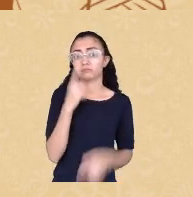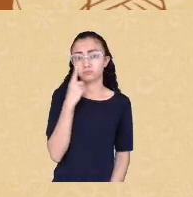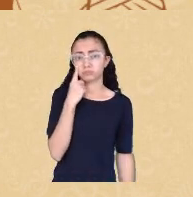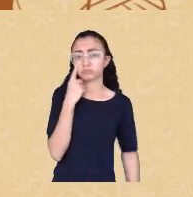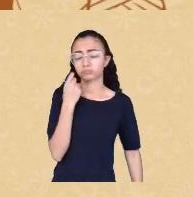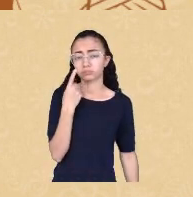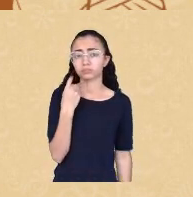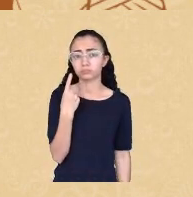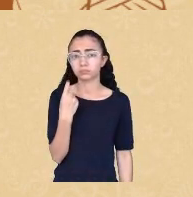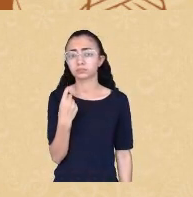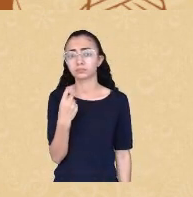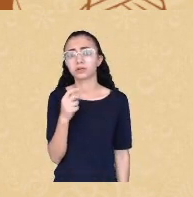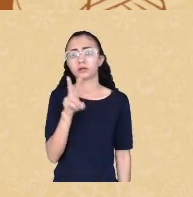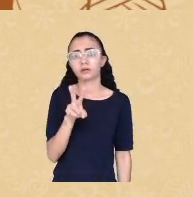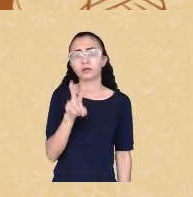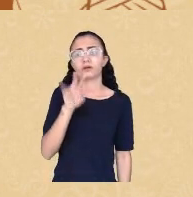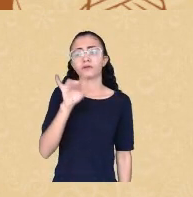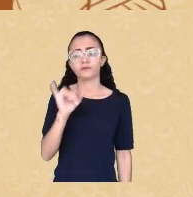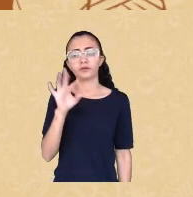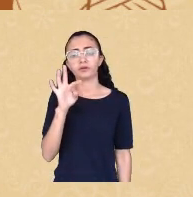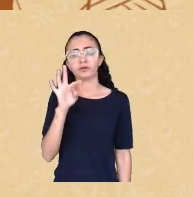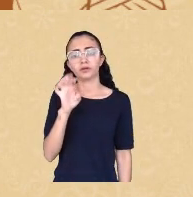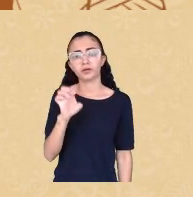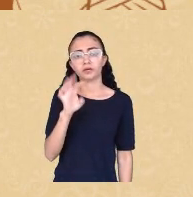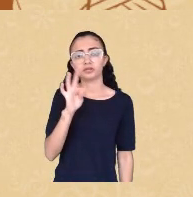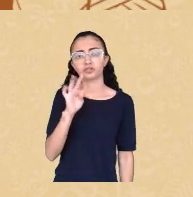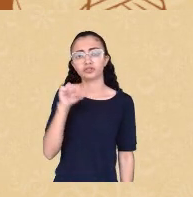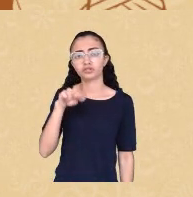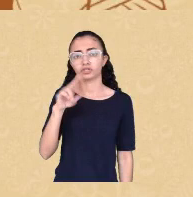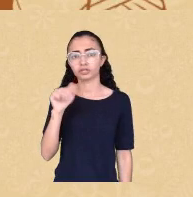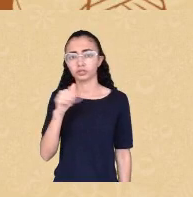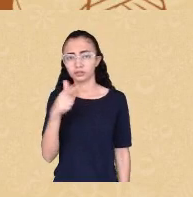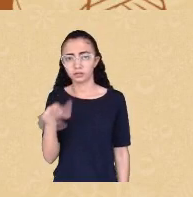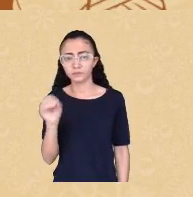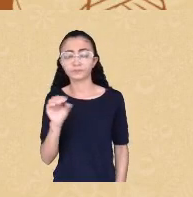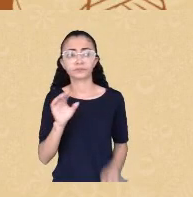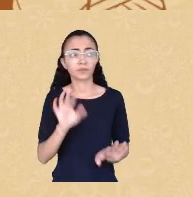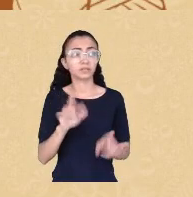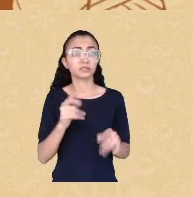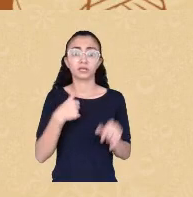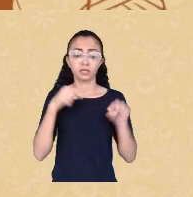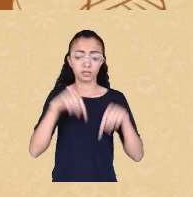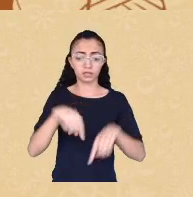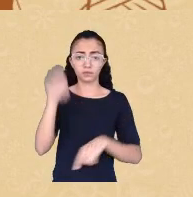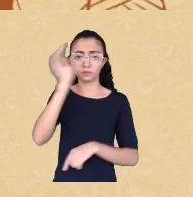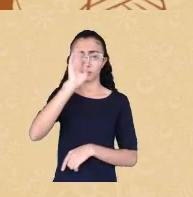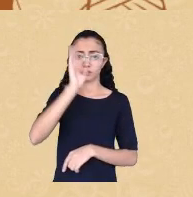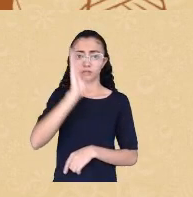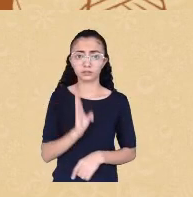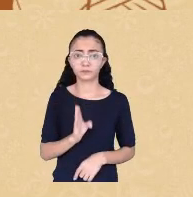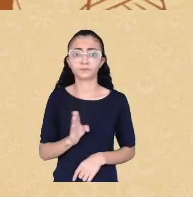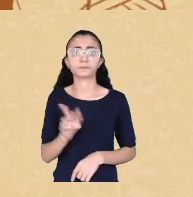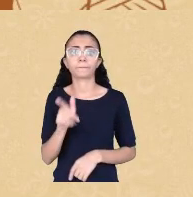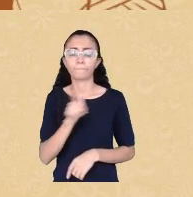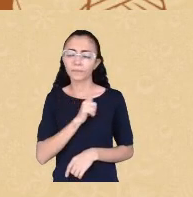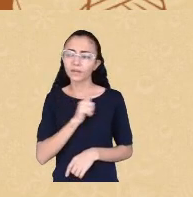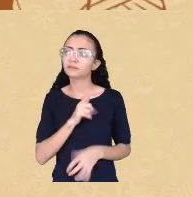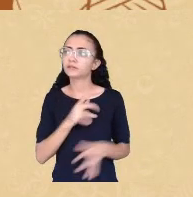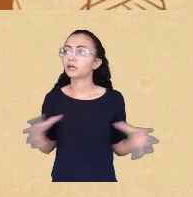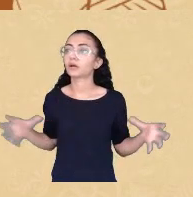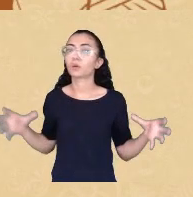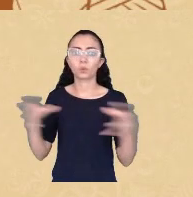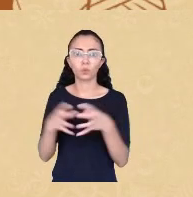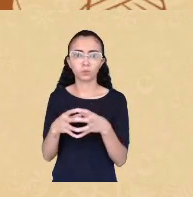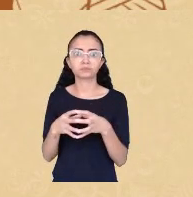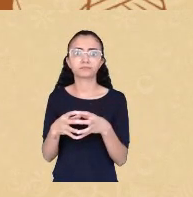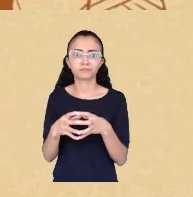Vietnã, depois El Salvador, mas no Brasil, veja, tem uma rede, acho que a gente identificou isso, uma